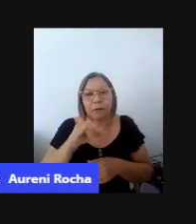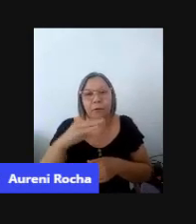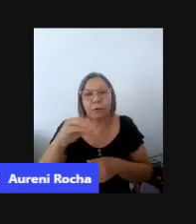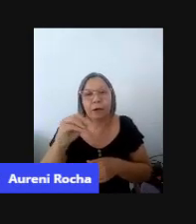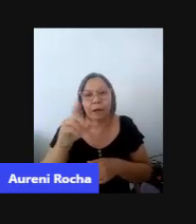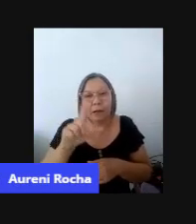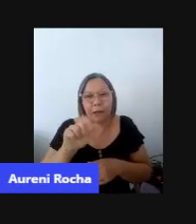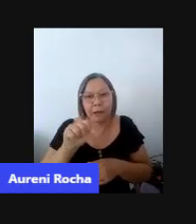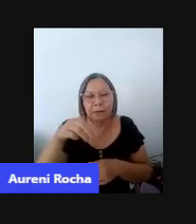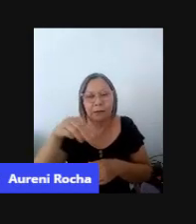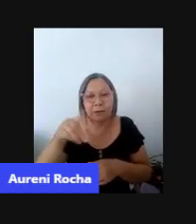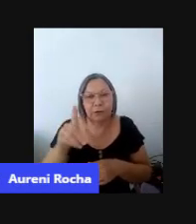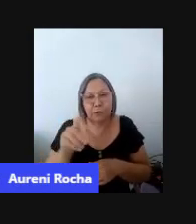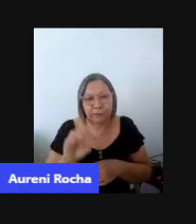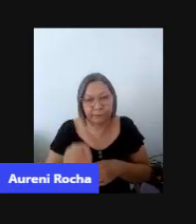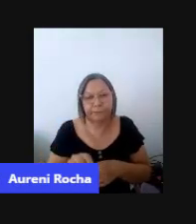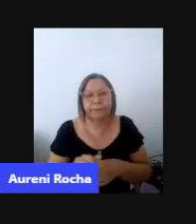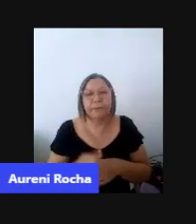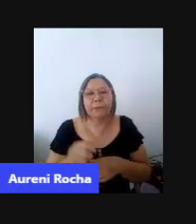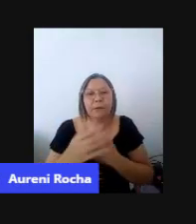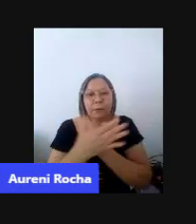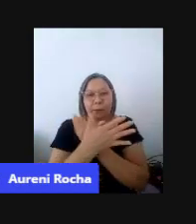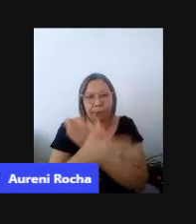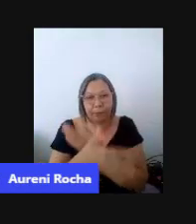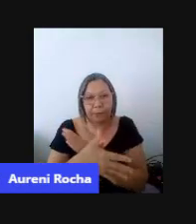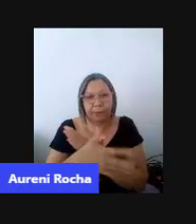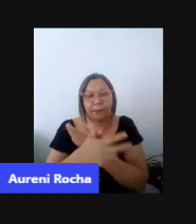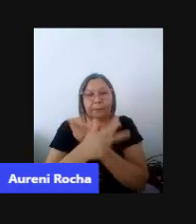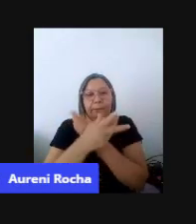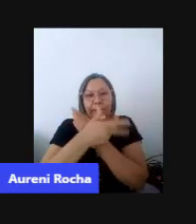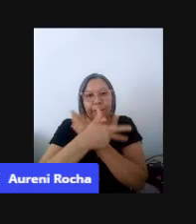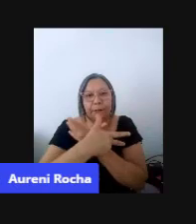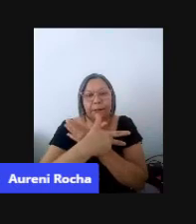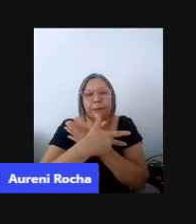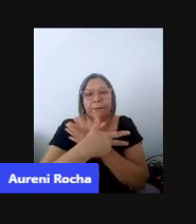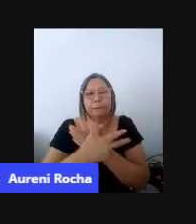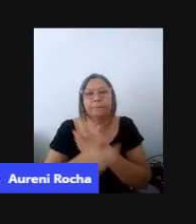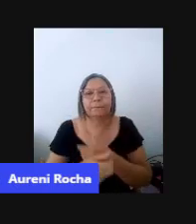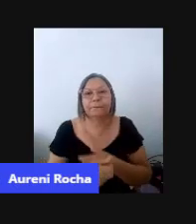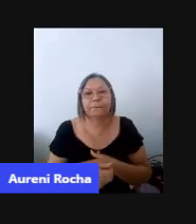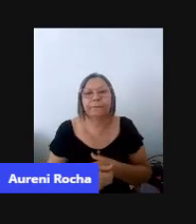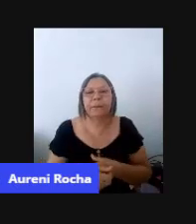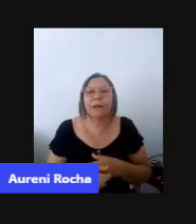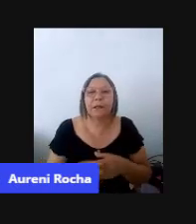E foi assim que a gente registrou nossa primeira imagem de tatu-canastra,